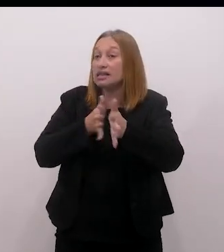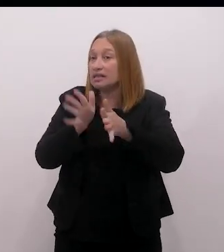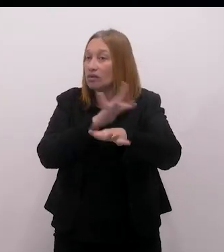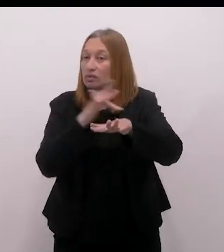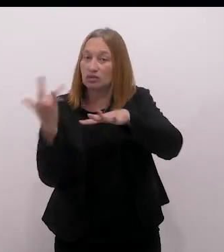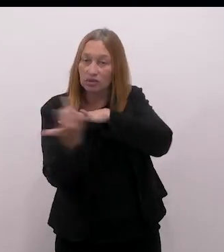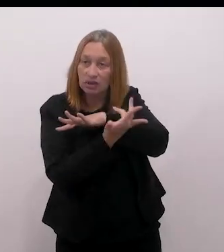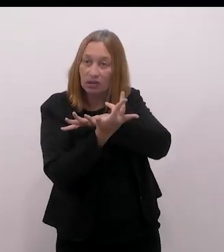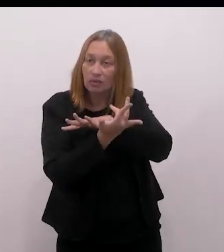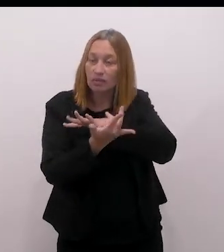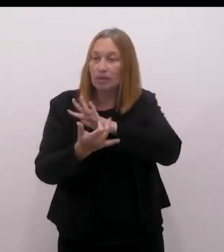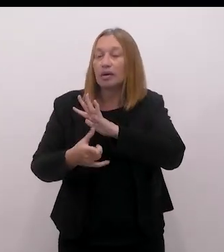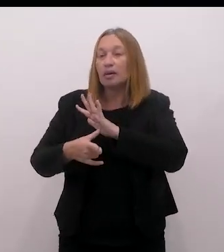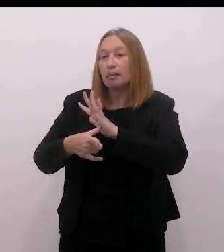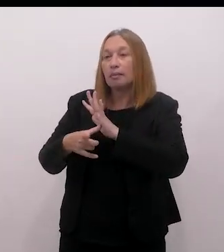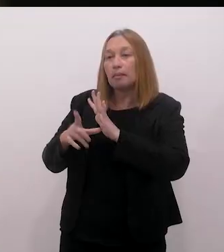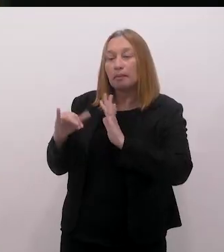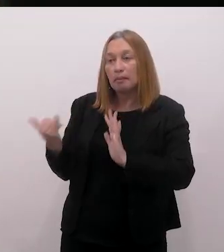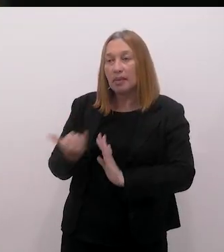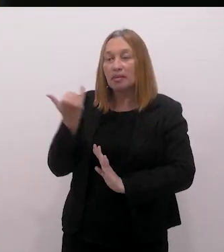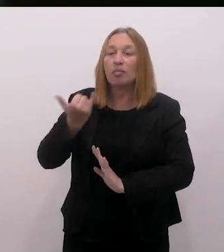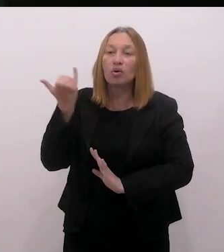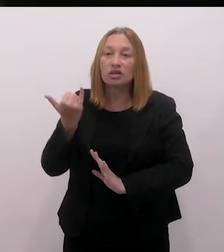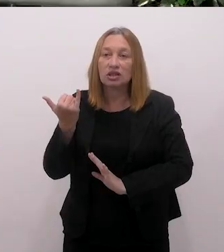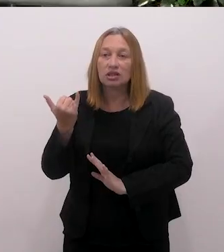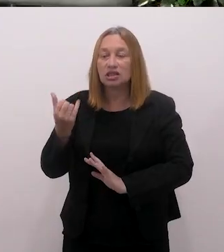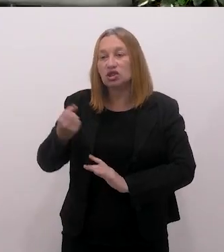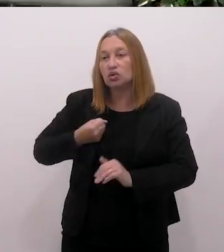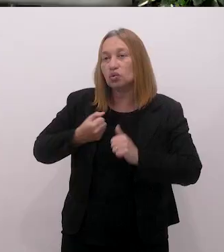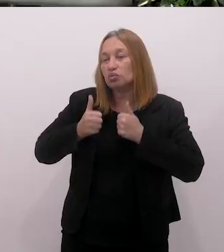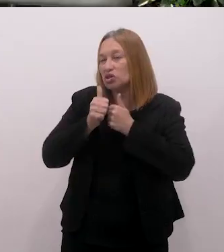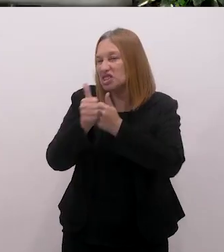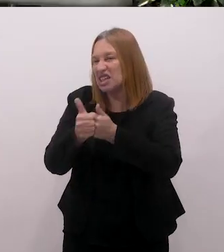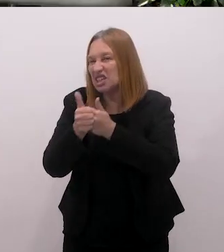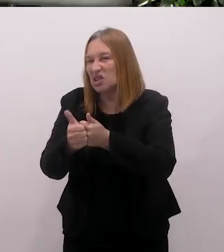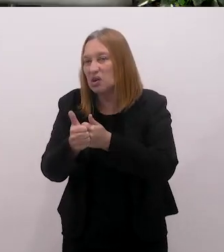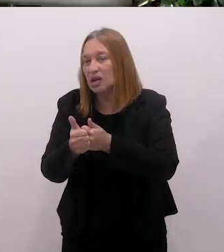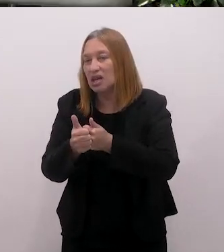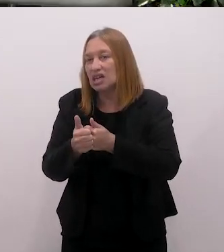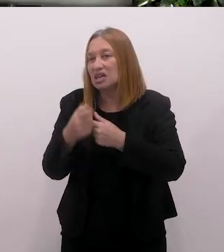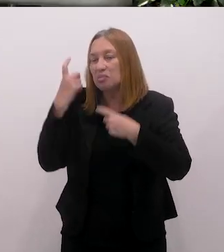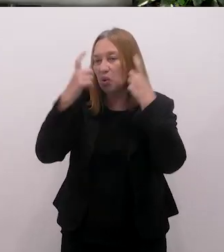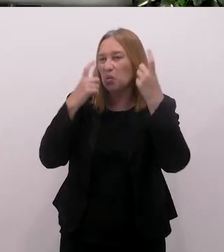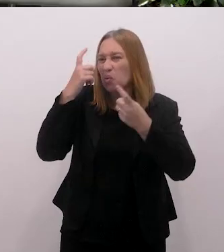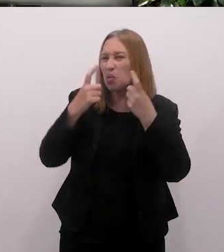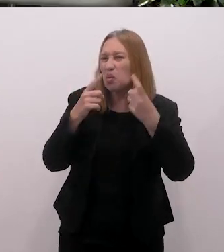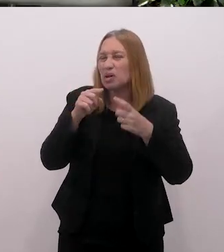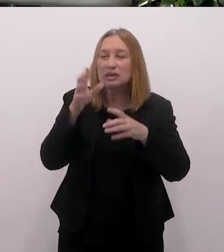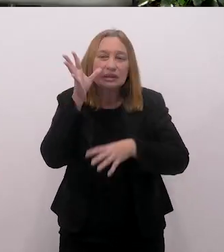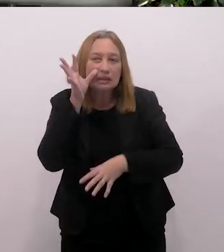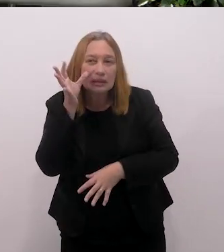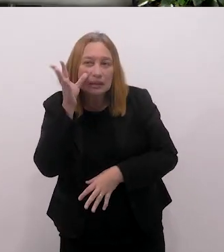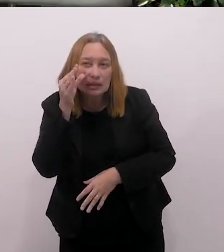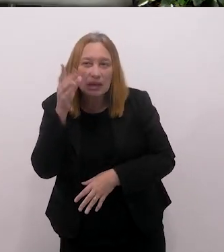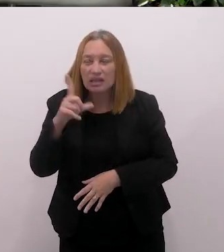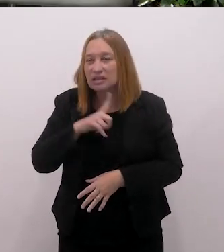tem acesso à rede social. Mas te importa, por exemplo, essa história de número de seguidores? Isso é uma coisa que te preocupa, que te interessa, que